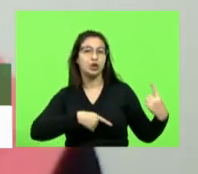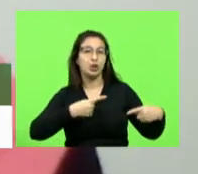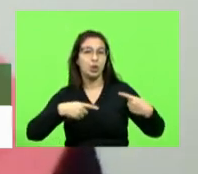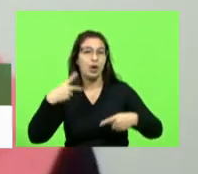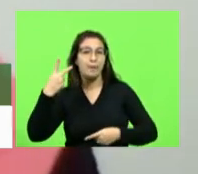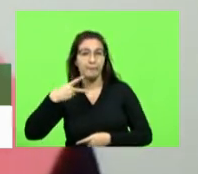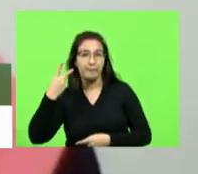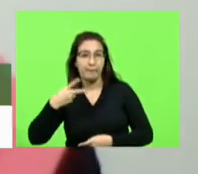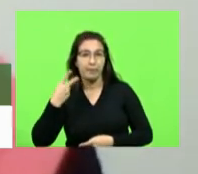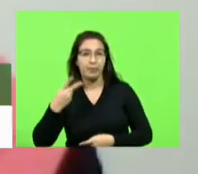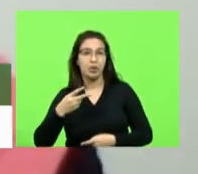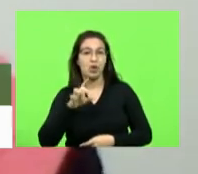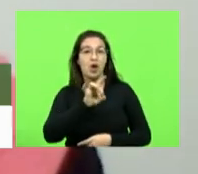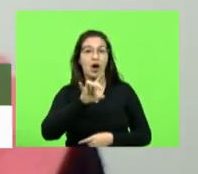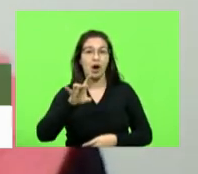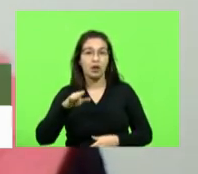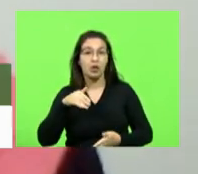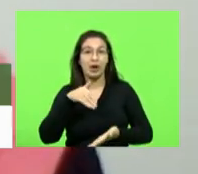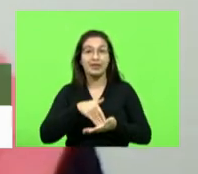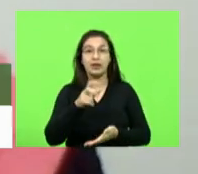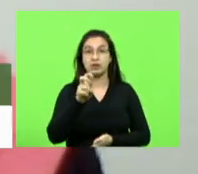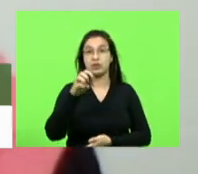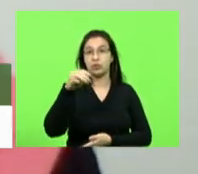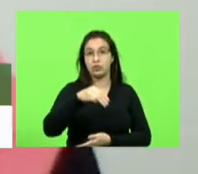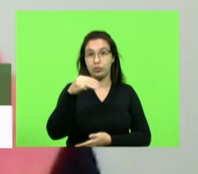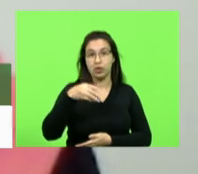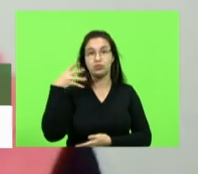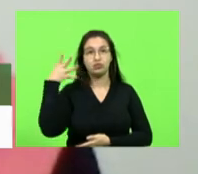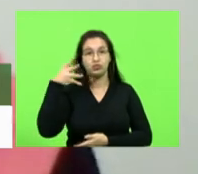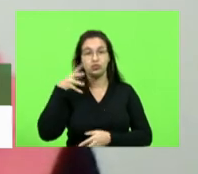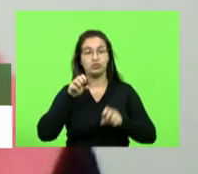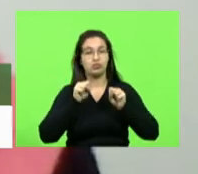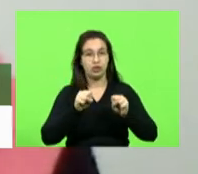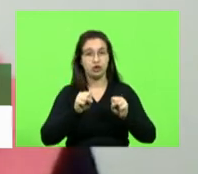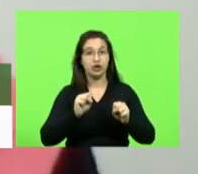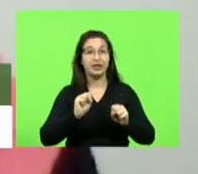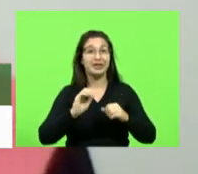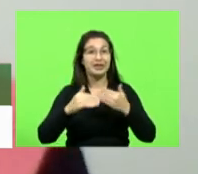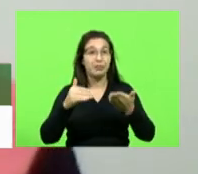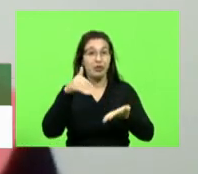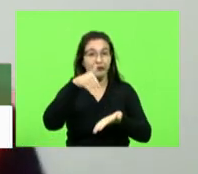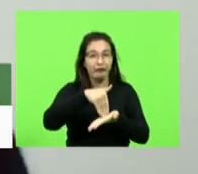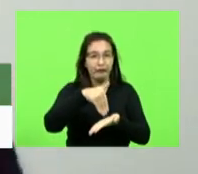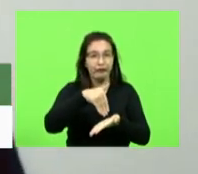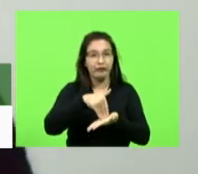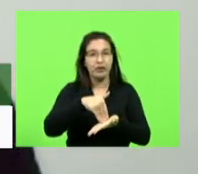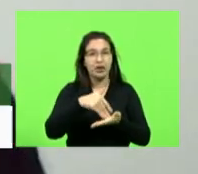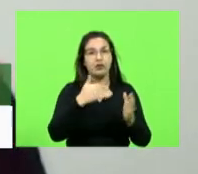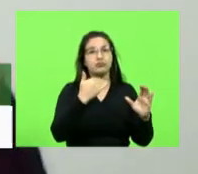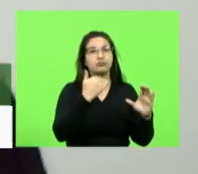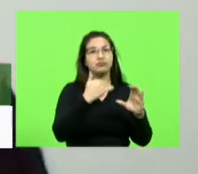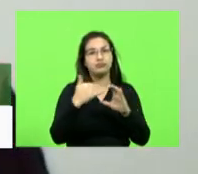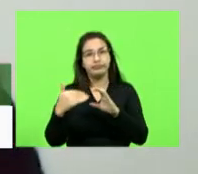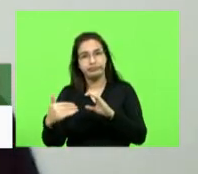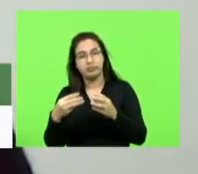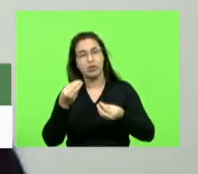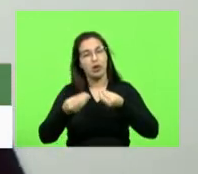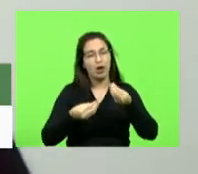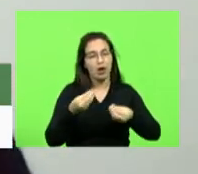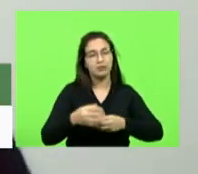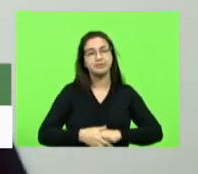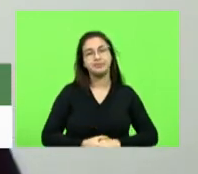presentes, também cada um por 5 minutos, e ao final o debate e os encaminhamentos. Eu